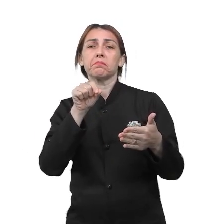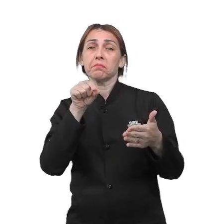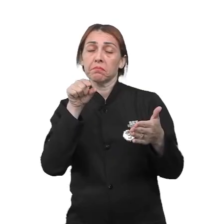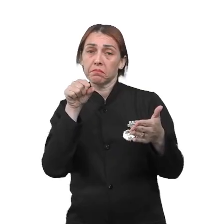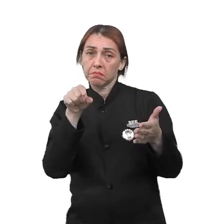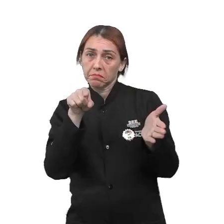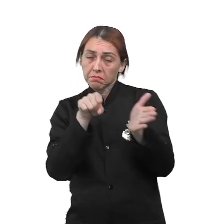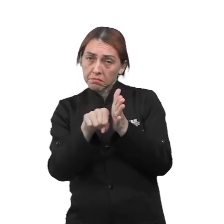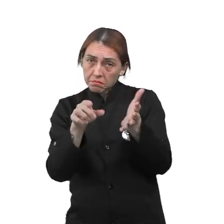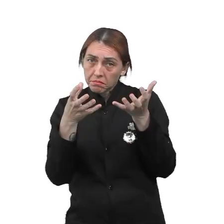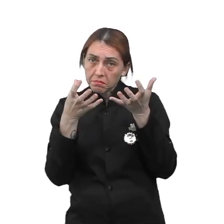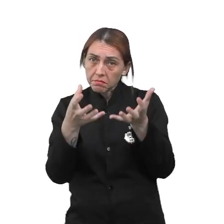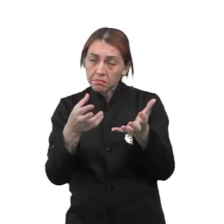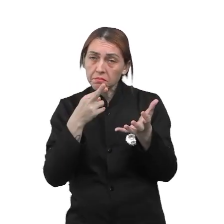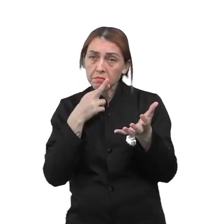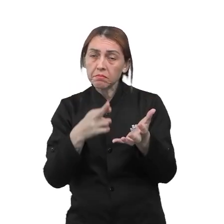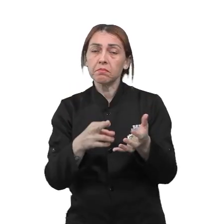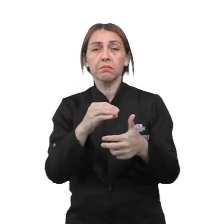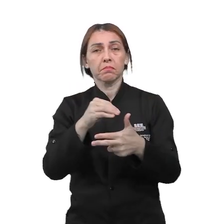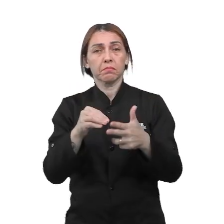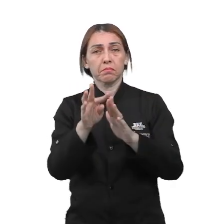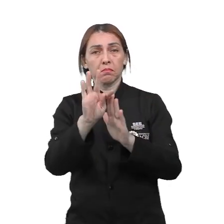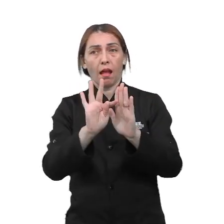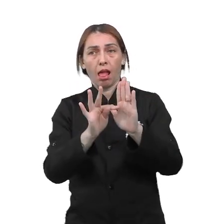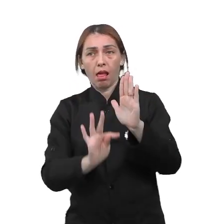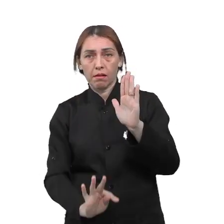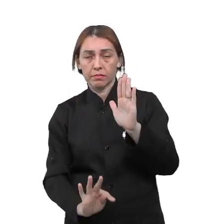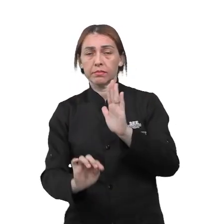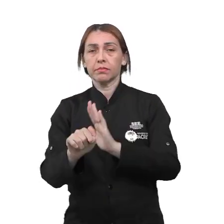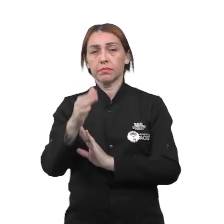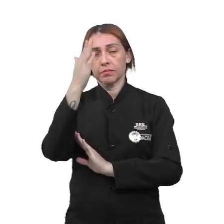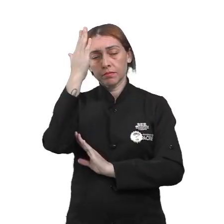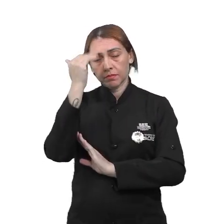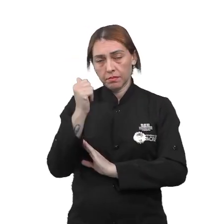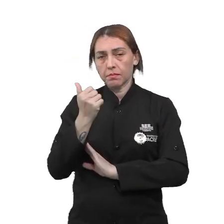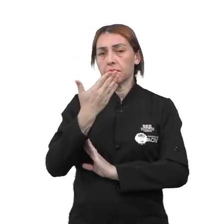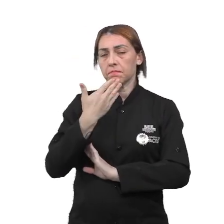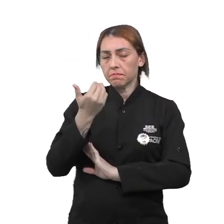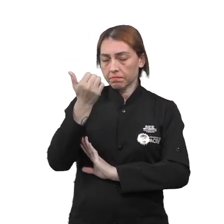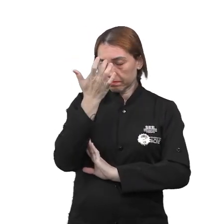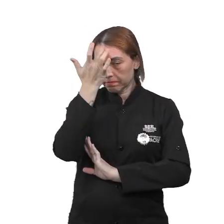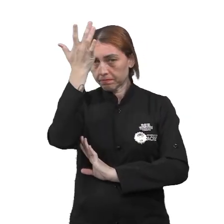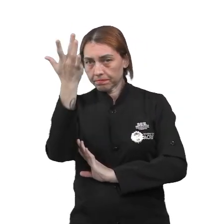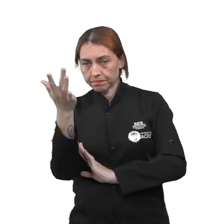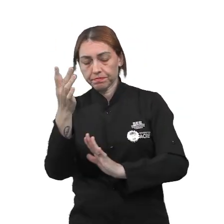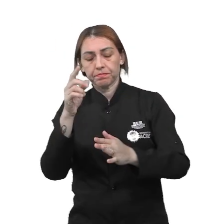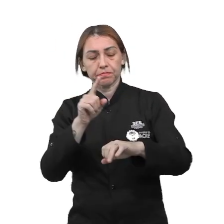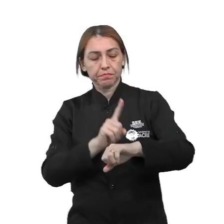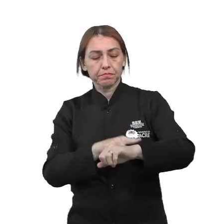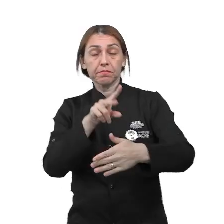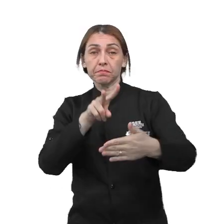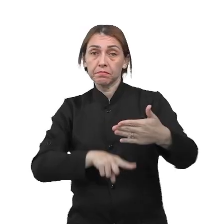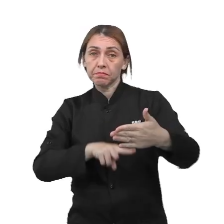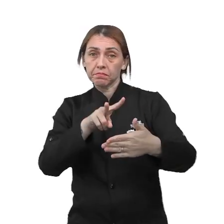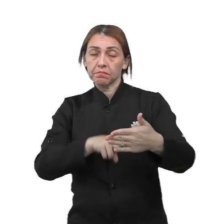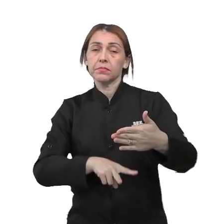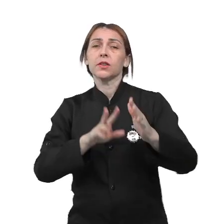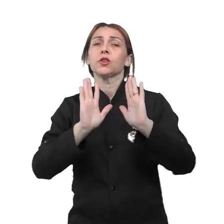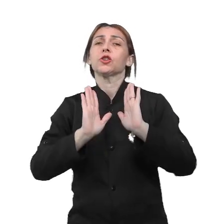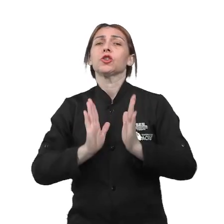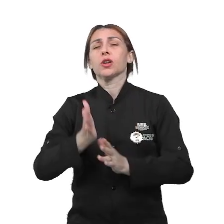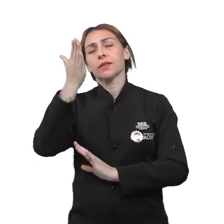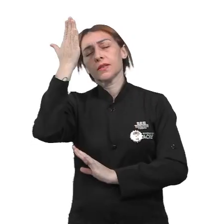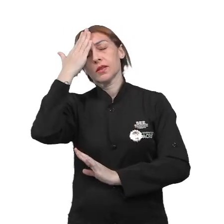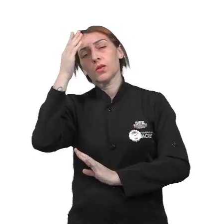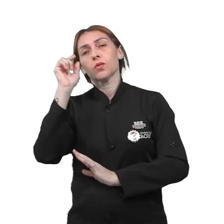Enem ele vai trabalhar com textos enormes, tá bom? Ou seja, se você já souber o comando da questão, fica mais fácil na hora da leitura você ir lá e dizer, não, já sei o que eu